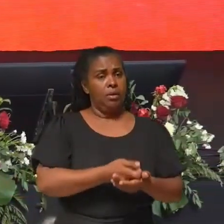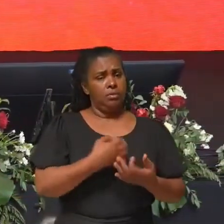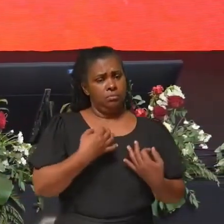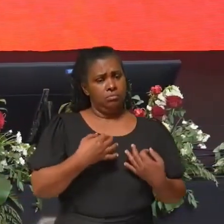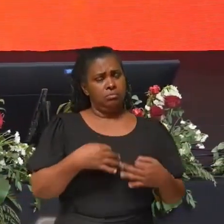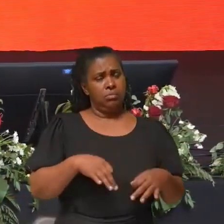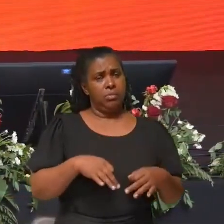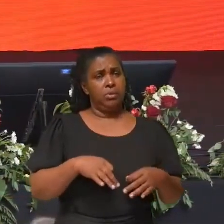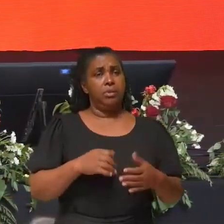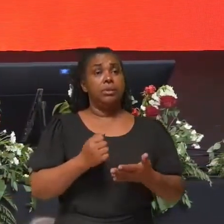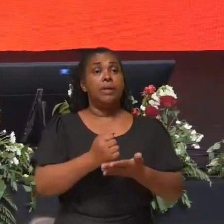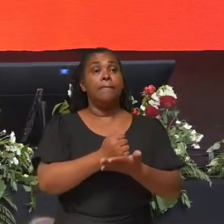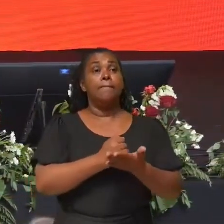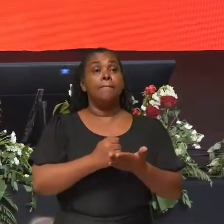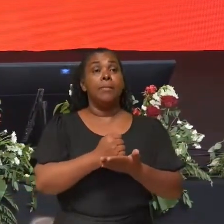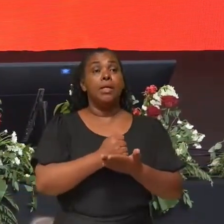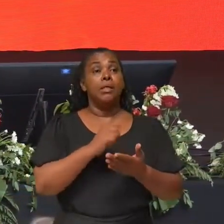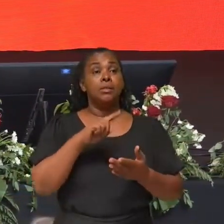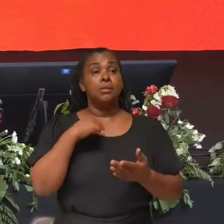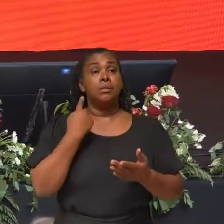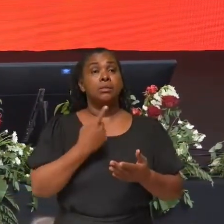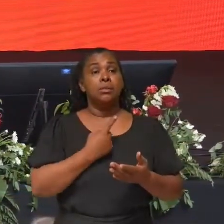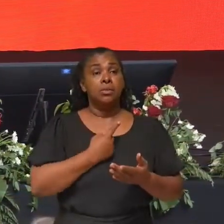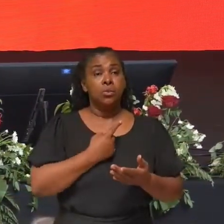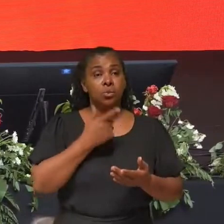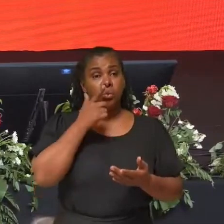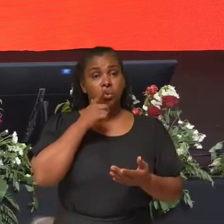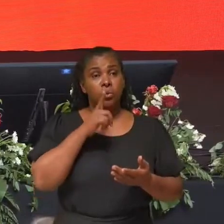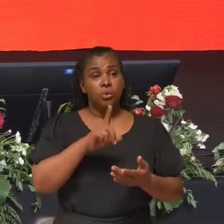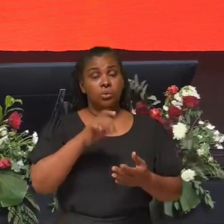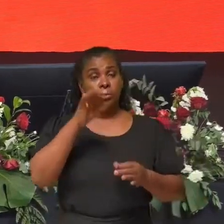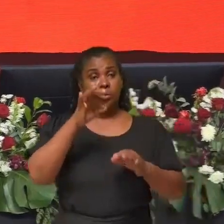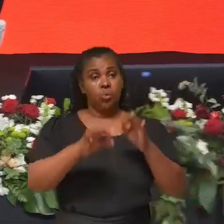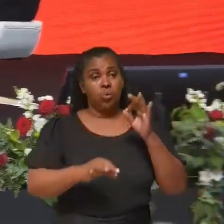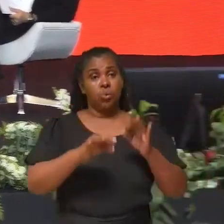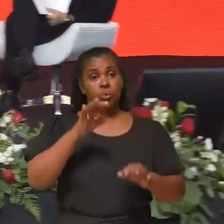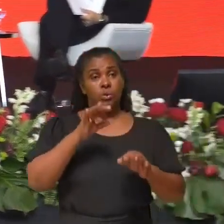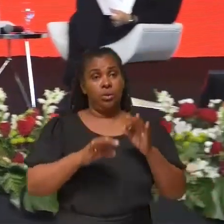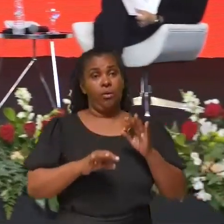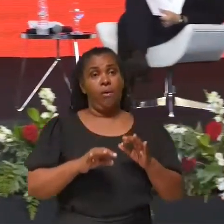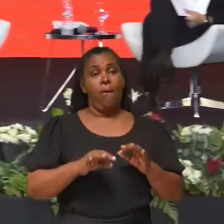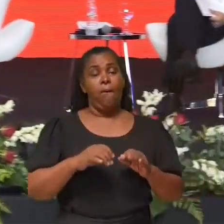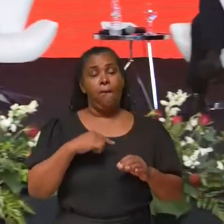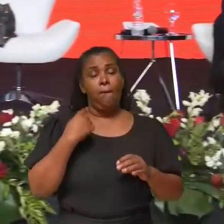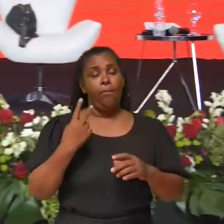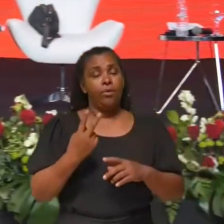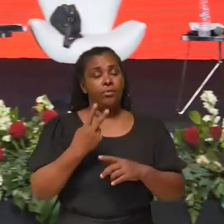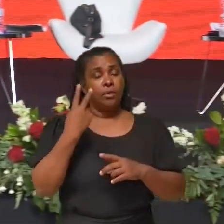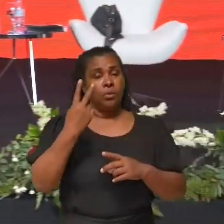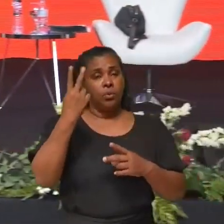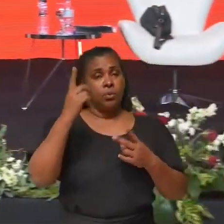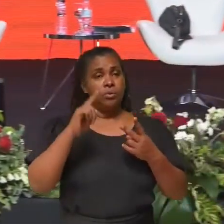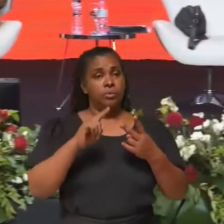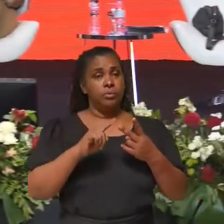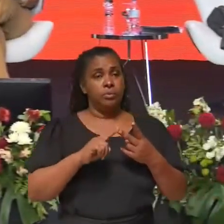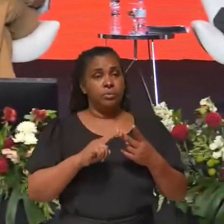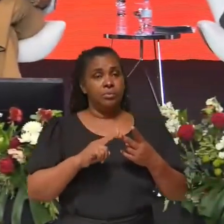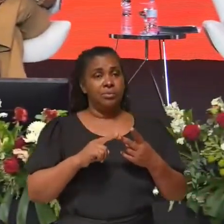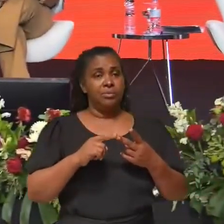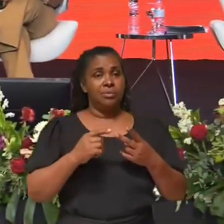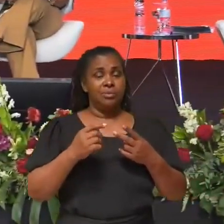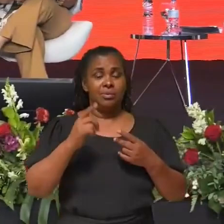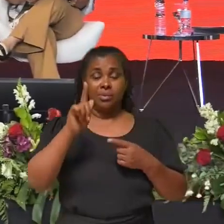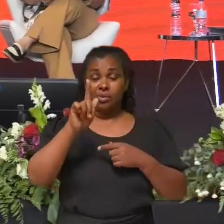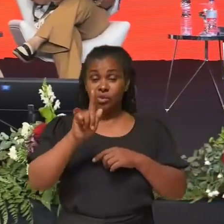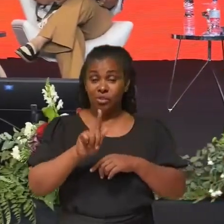quais nós somos julgados. Pelos nossos valores, pela nossa gestão e pela